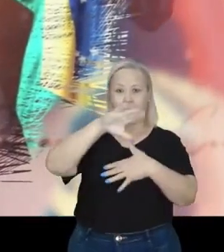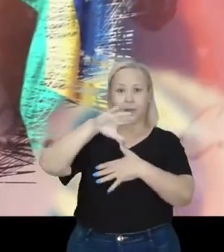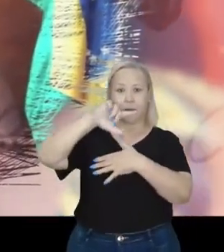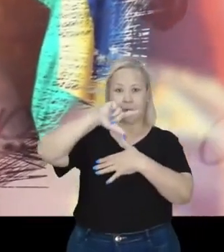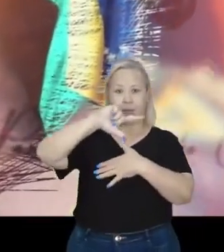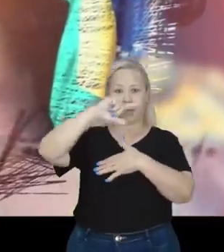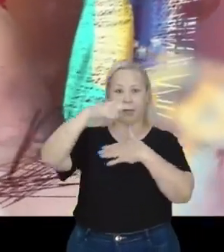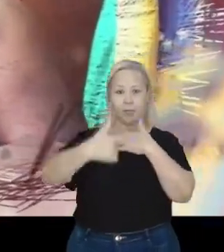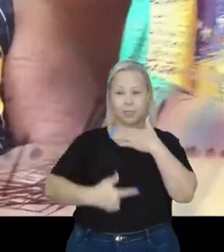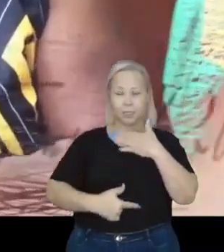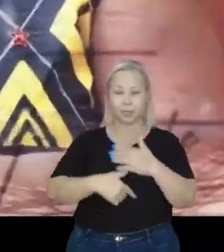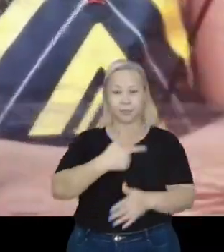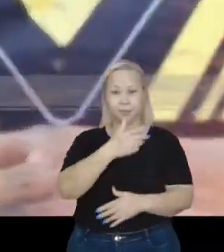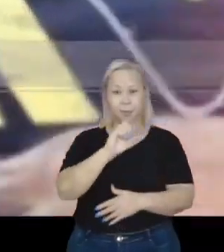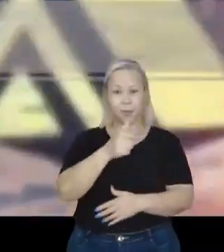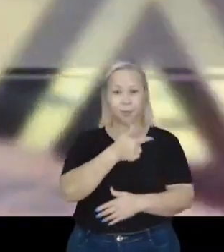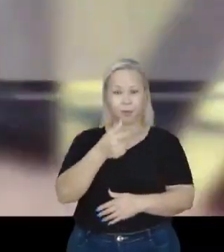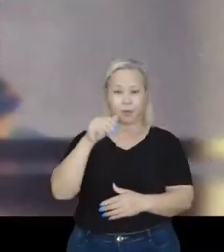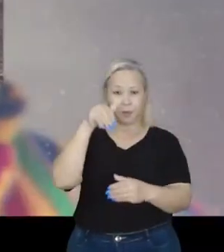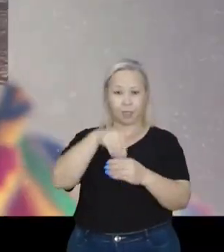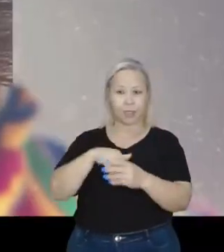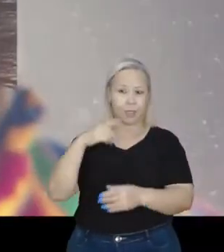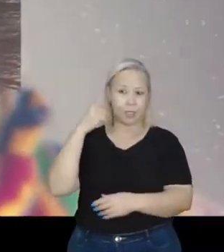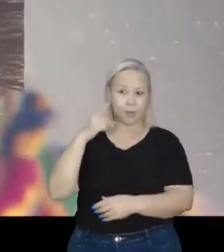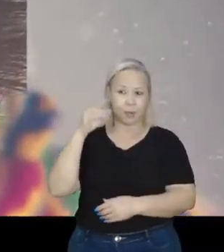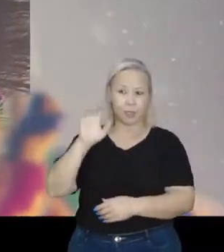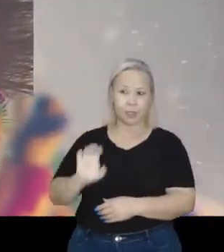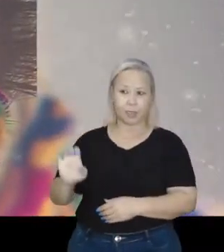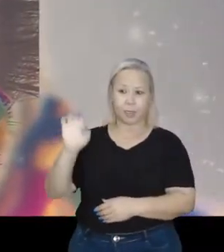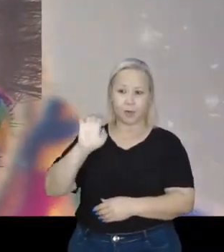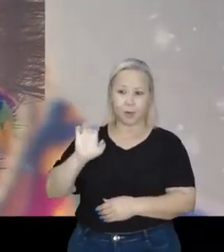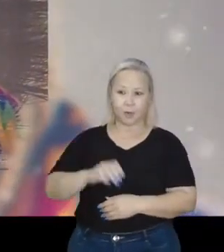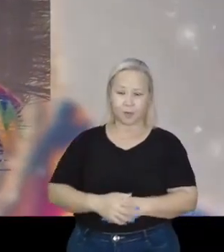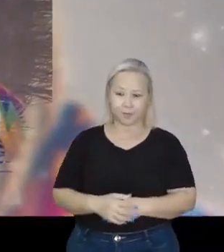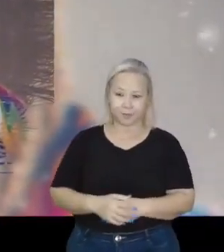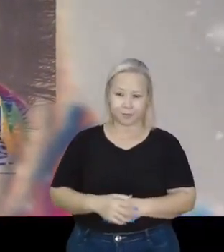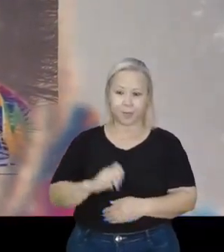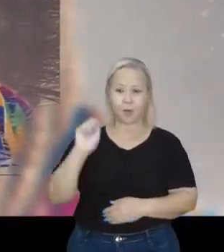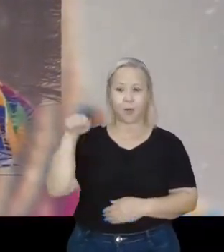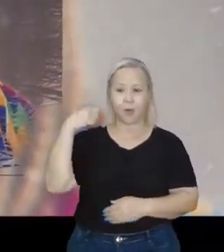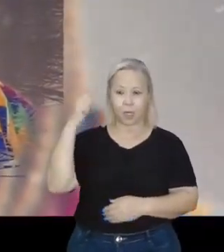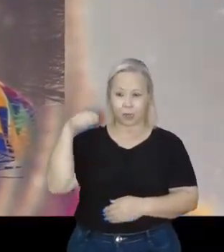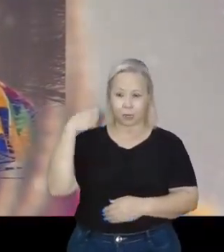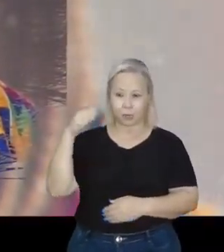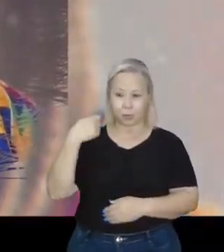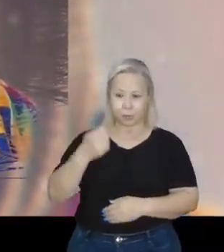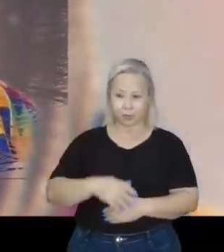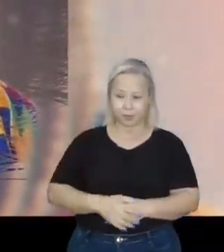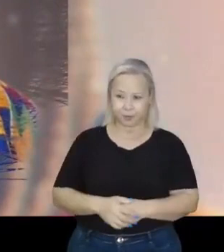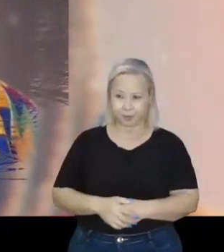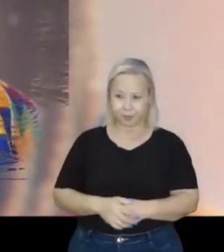Em 2022, foi eleita deputada estadual do Rio Grande do Sul.